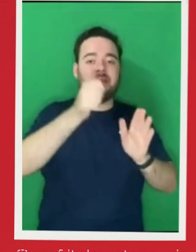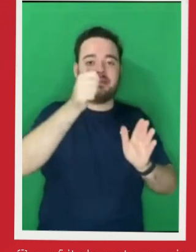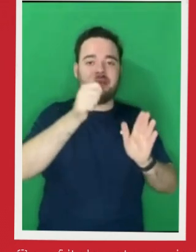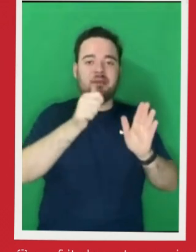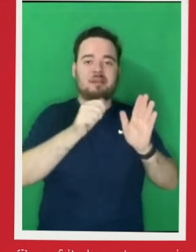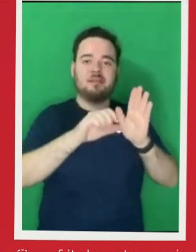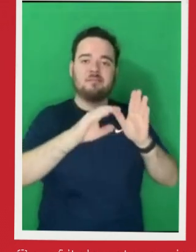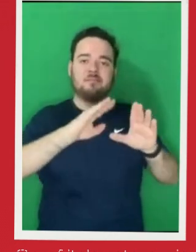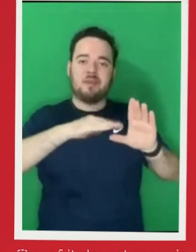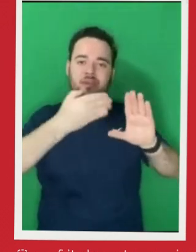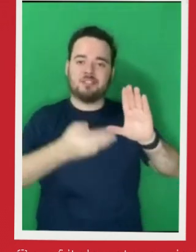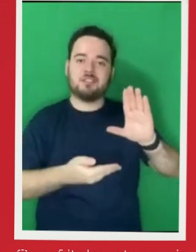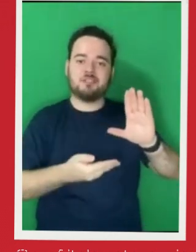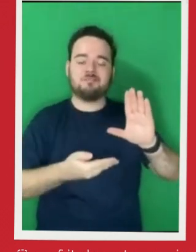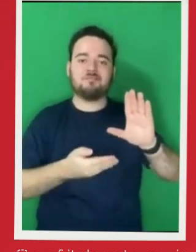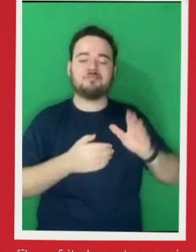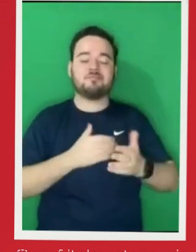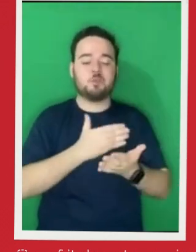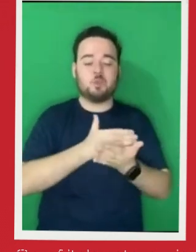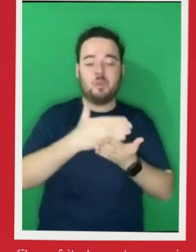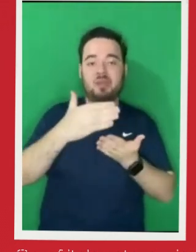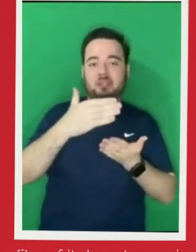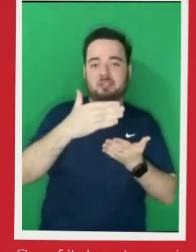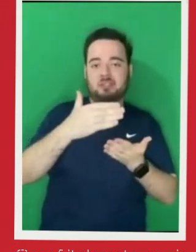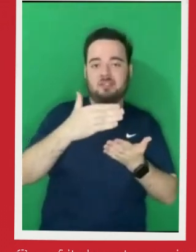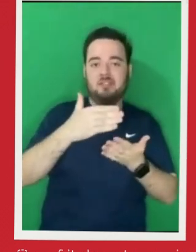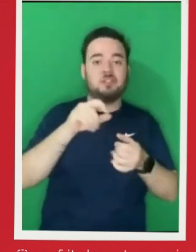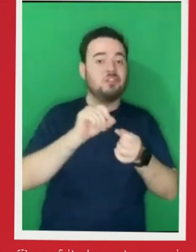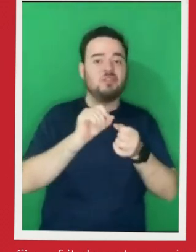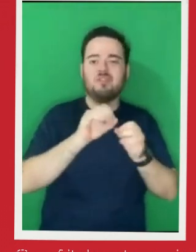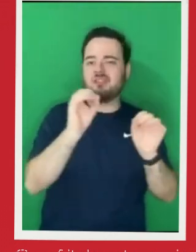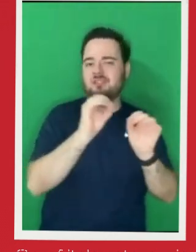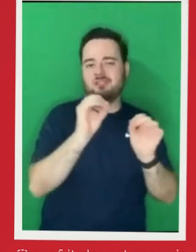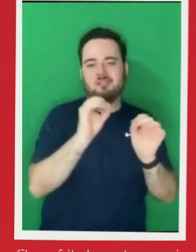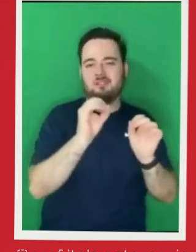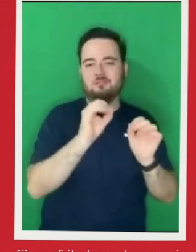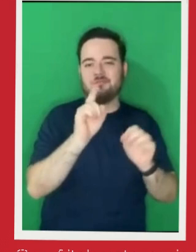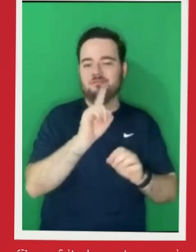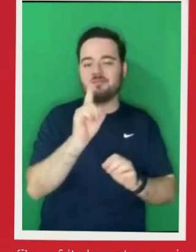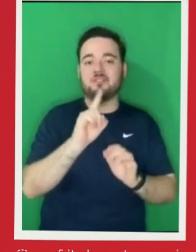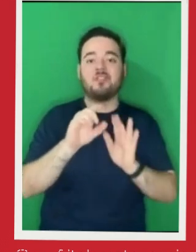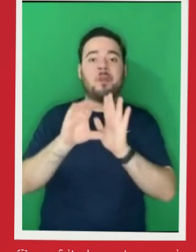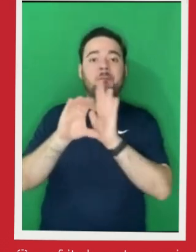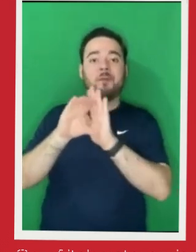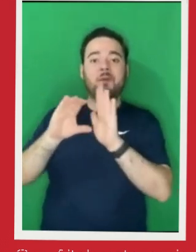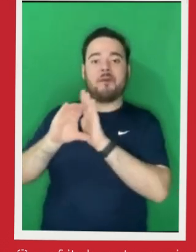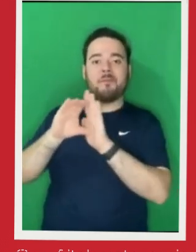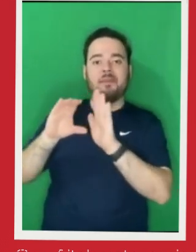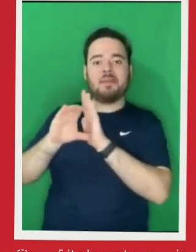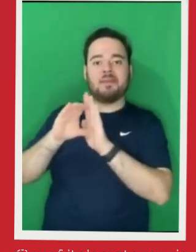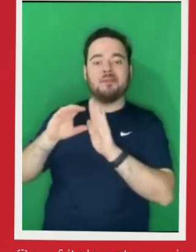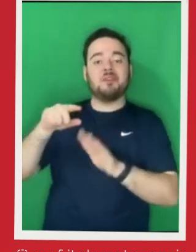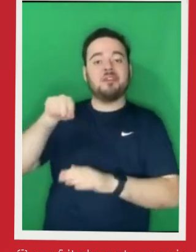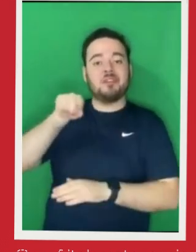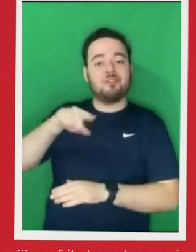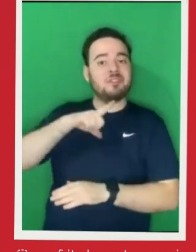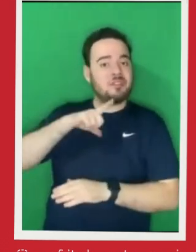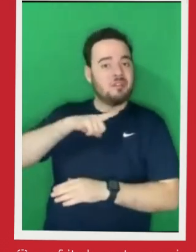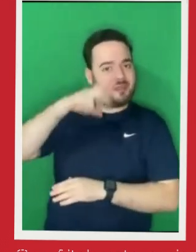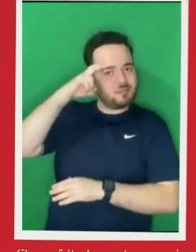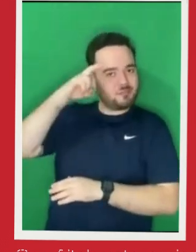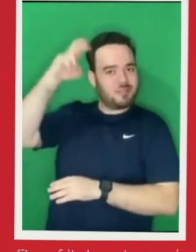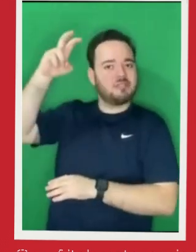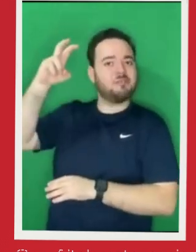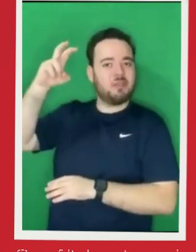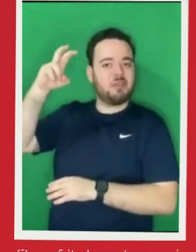página, quer dizer, introdução. E a minha sugestão para você é que não faça isso. vá para o capítulo mais protocolar que